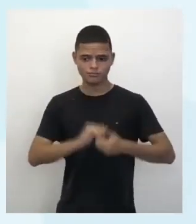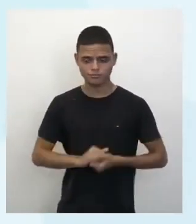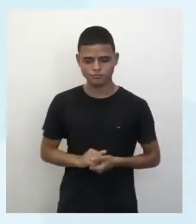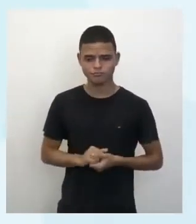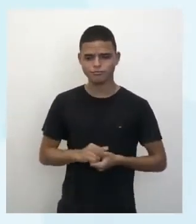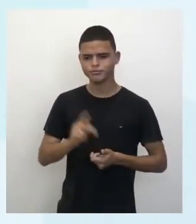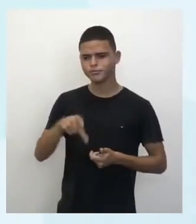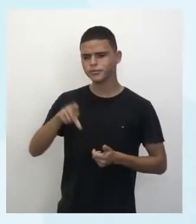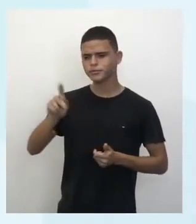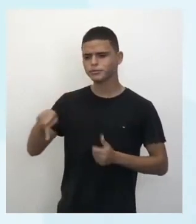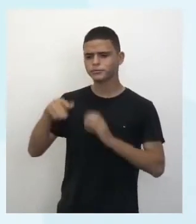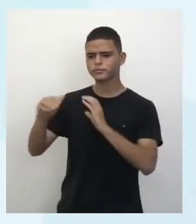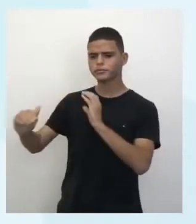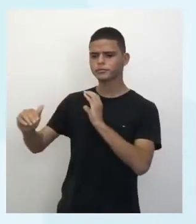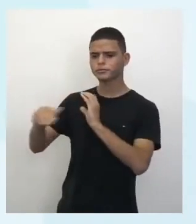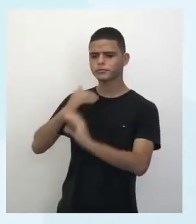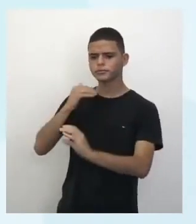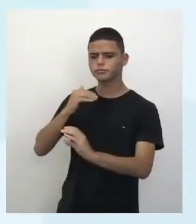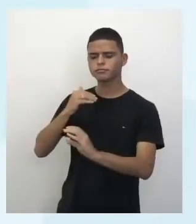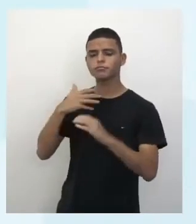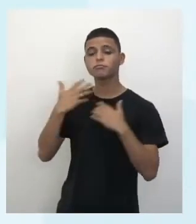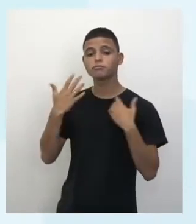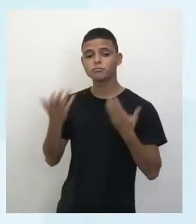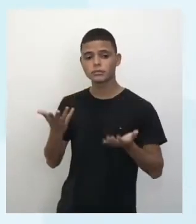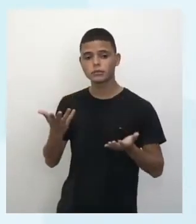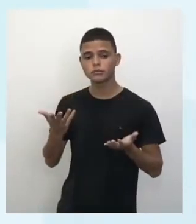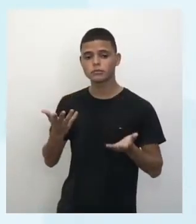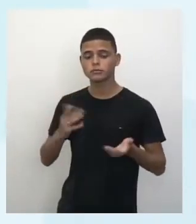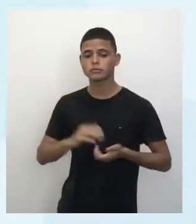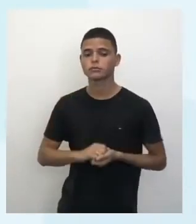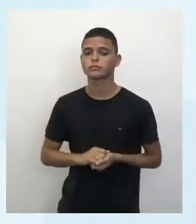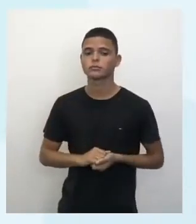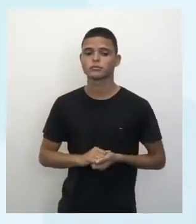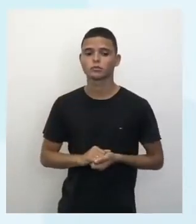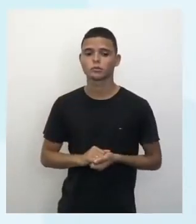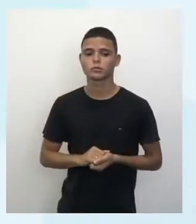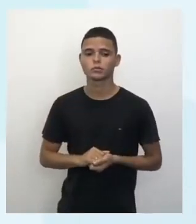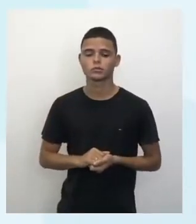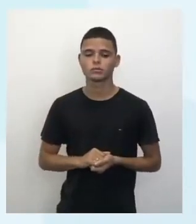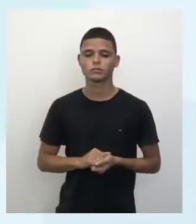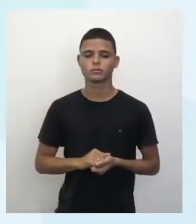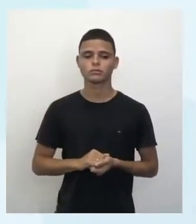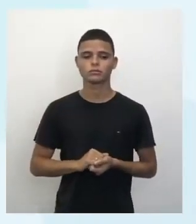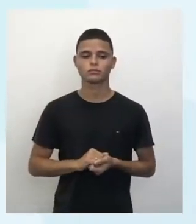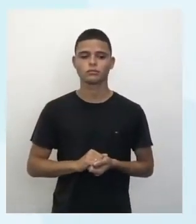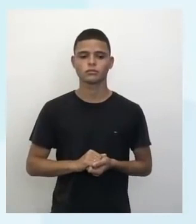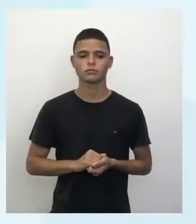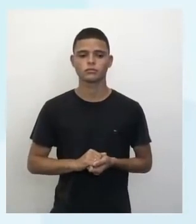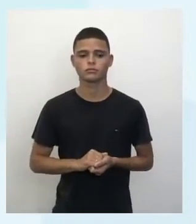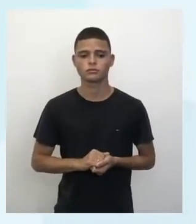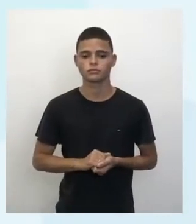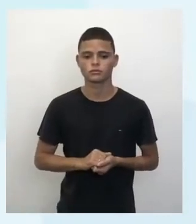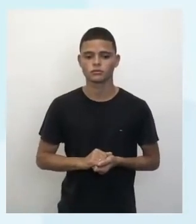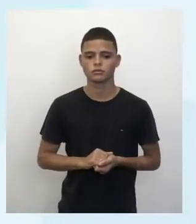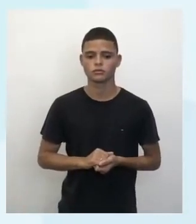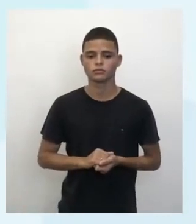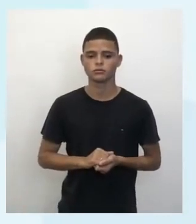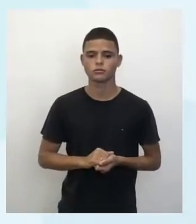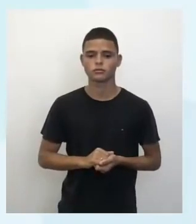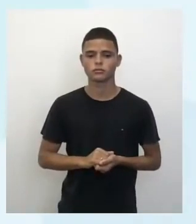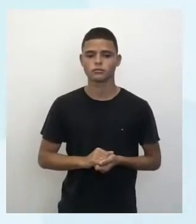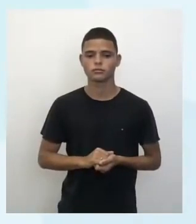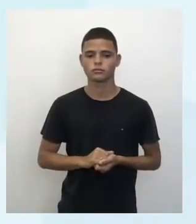foi a professora que nos enviou esta imagem? Nossa, professora. Vídeo, por